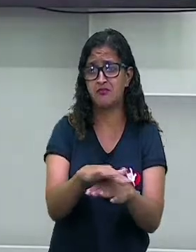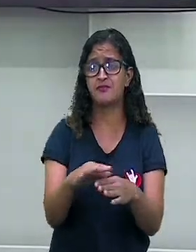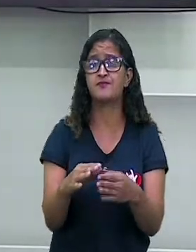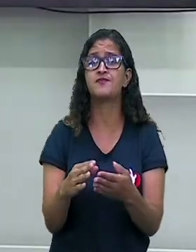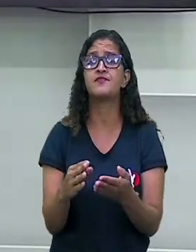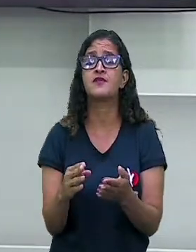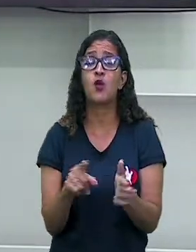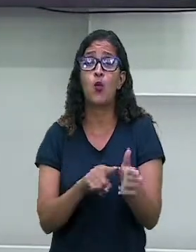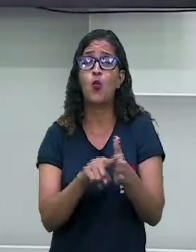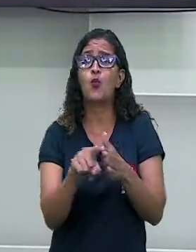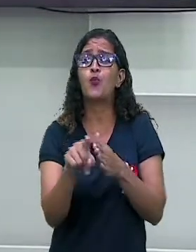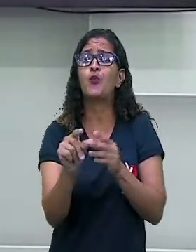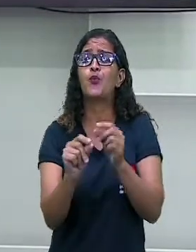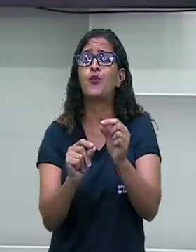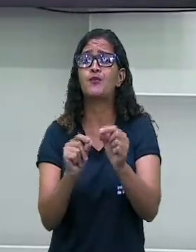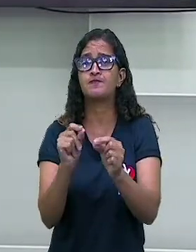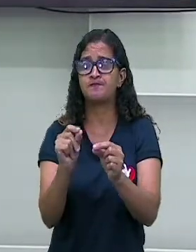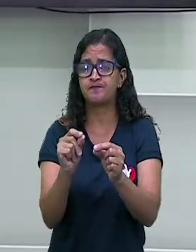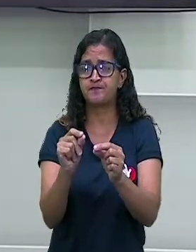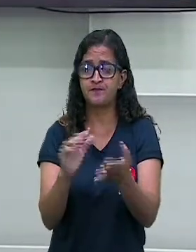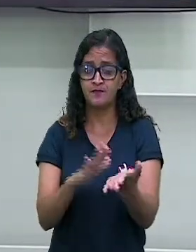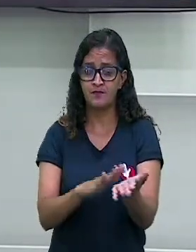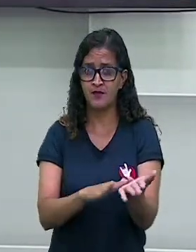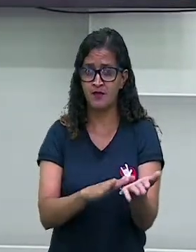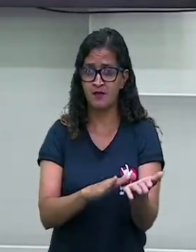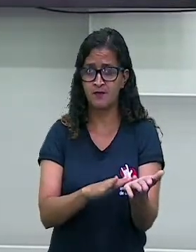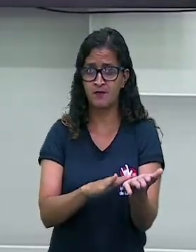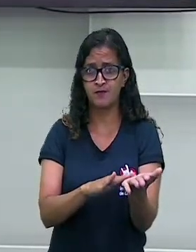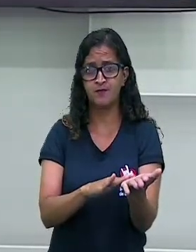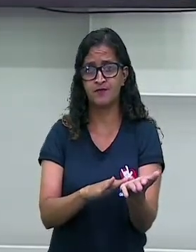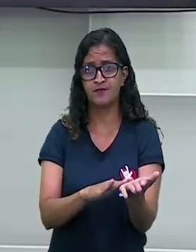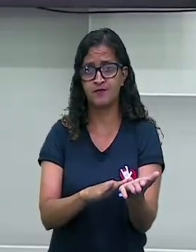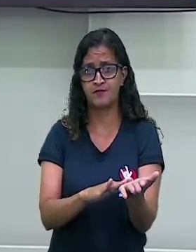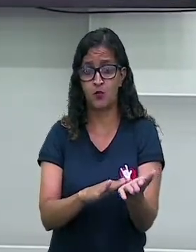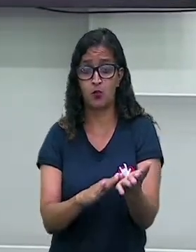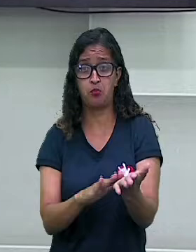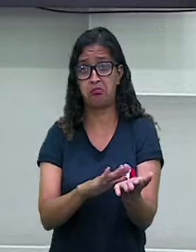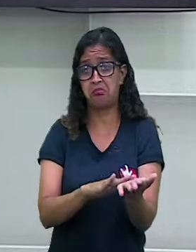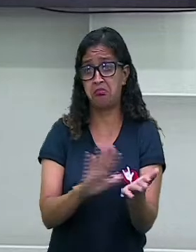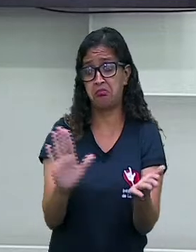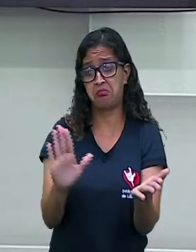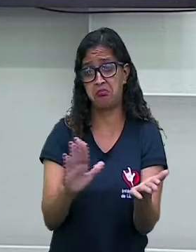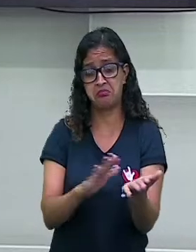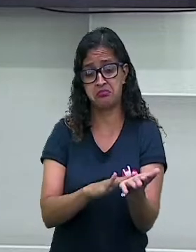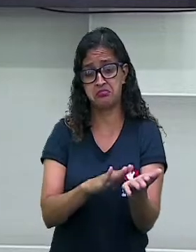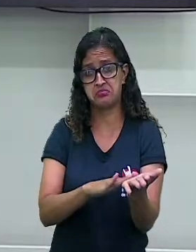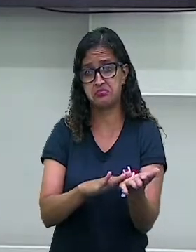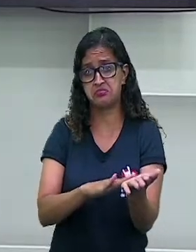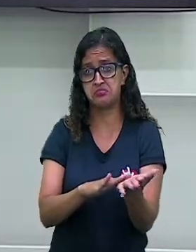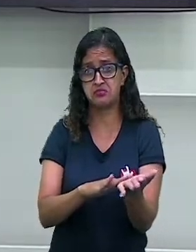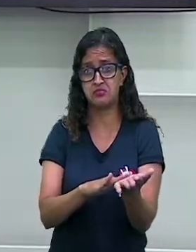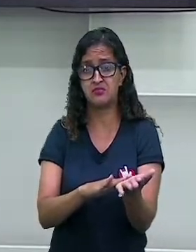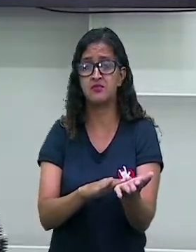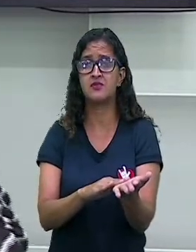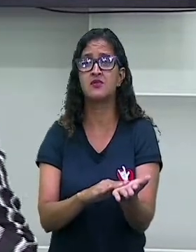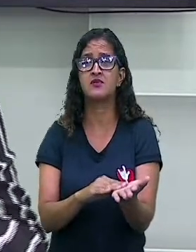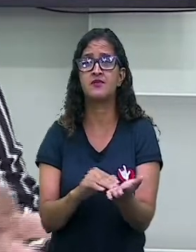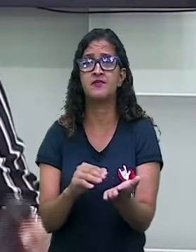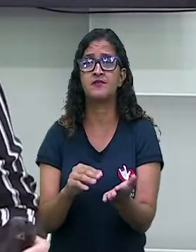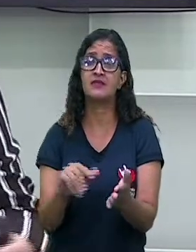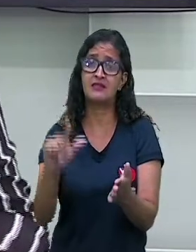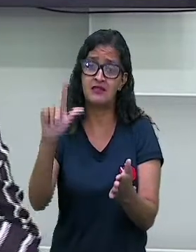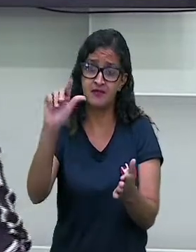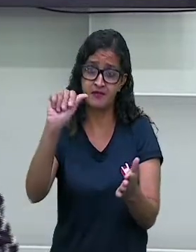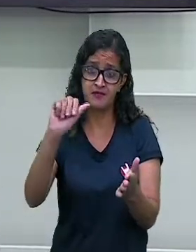ali. Vamos entender a esponja de aço ou a lã de aço, como é o termo utilizado